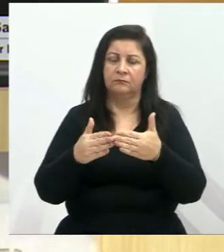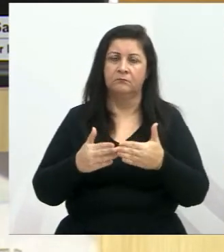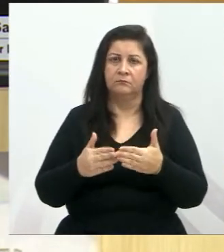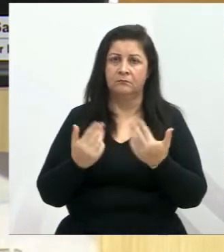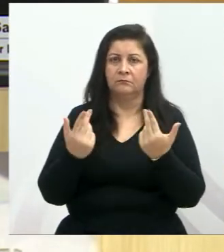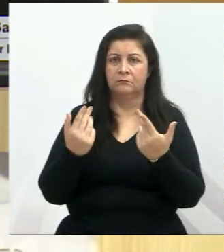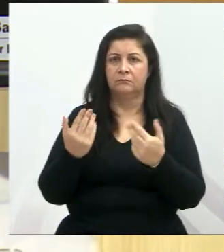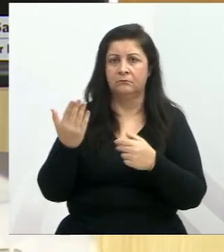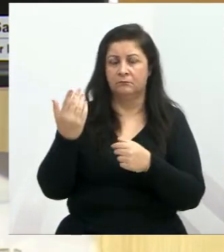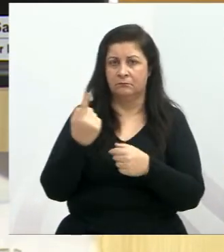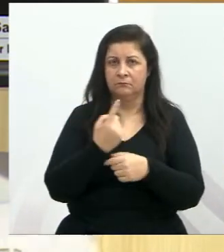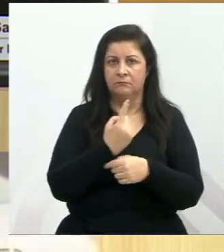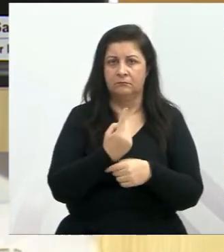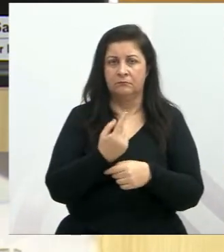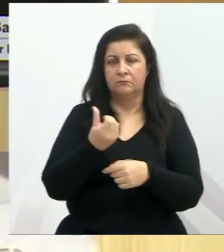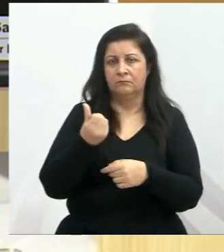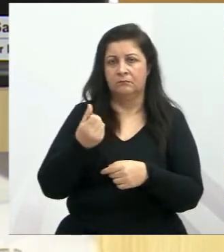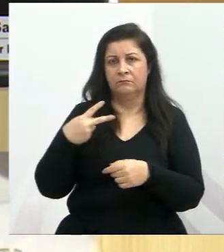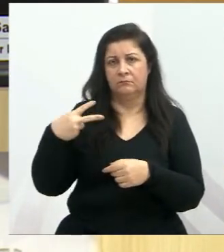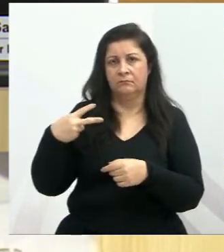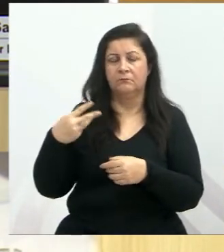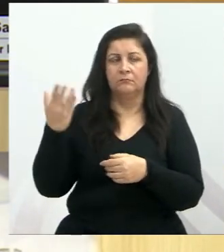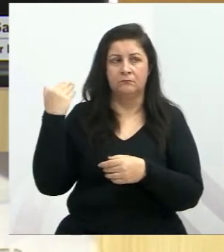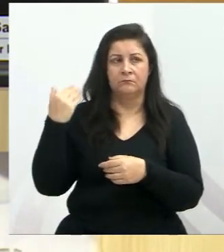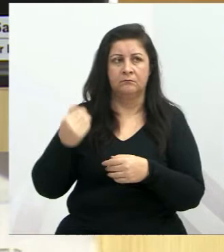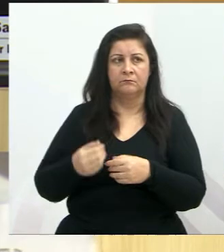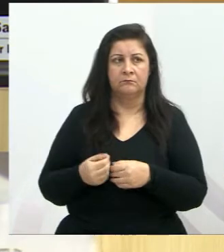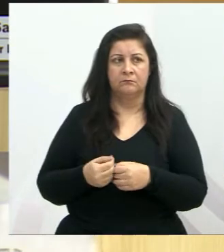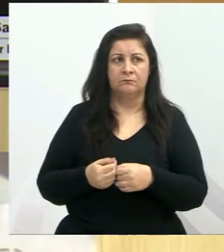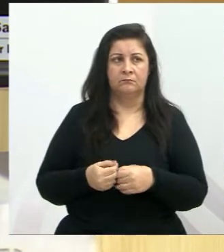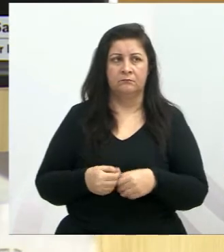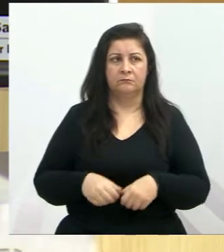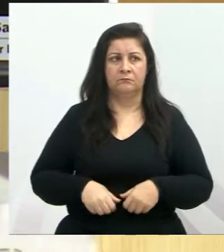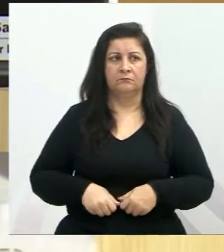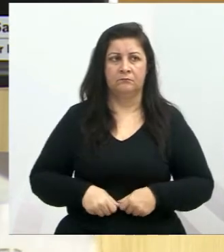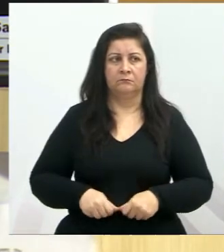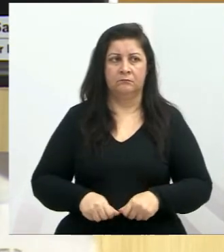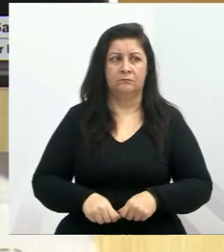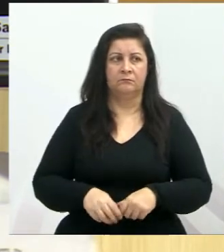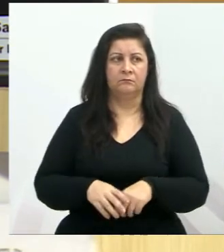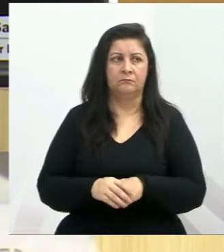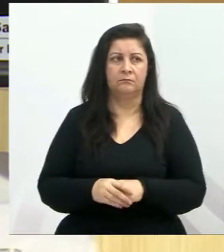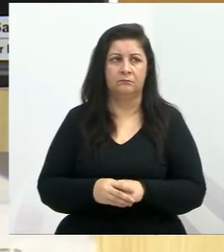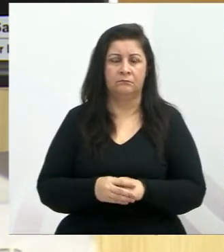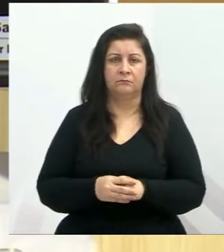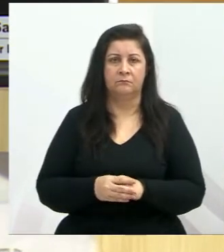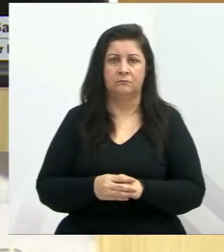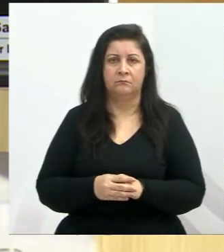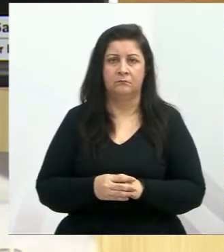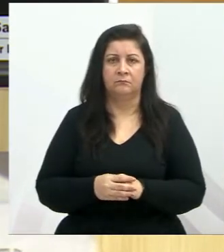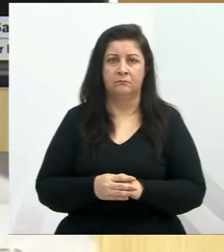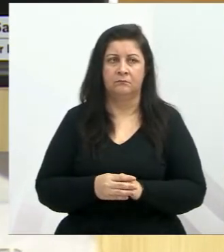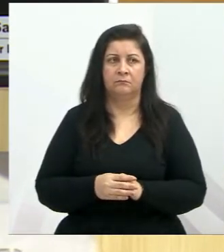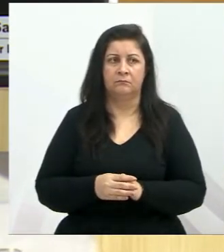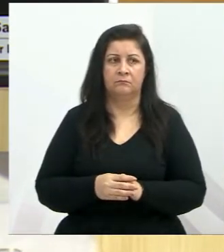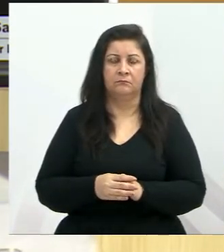é semelhante ao de número 162, já lido. mas está em votação, senhor presidente.